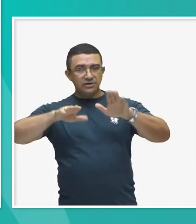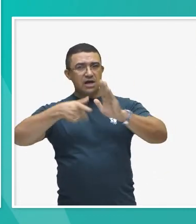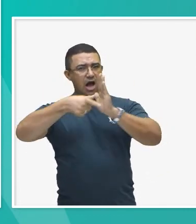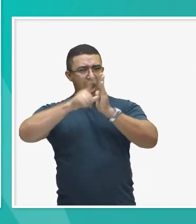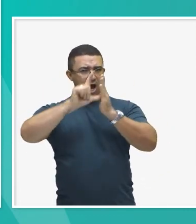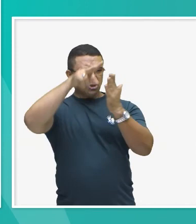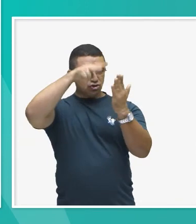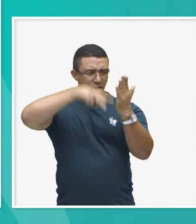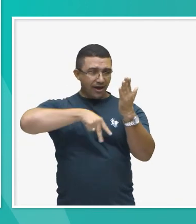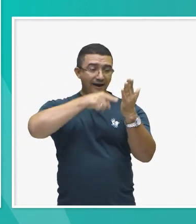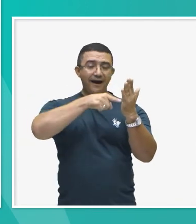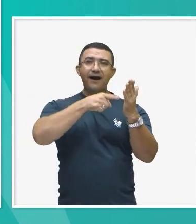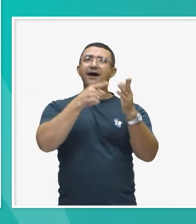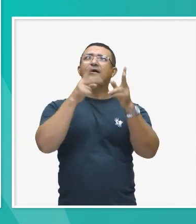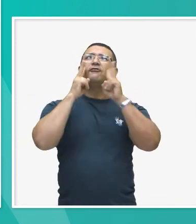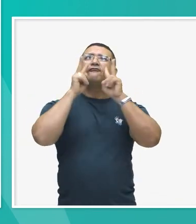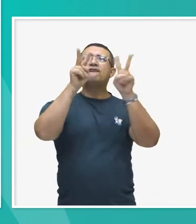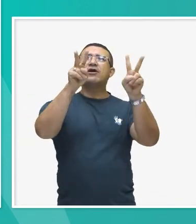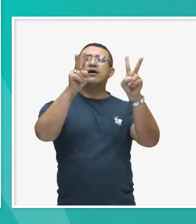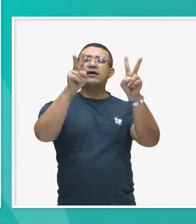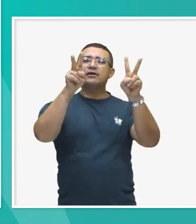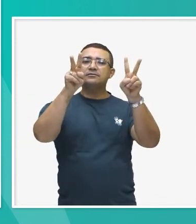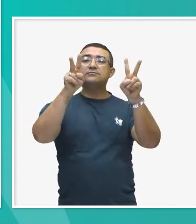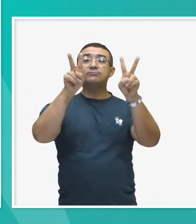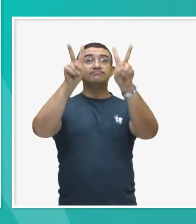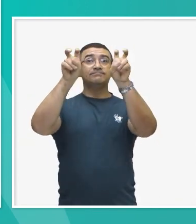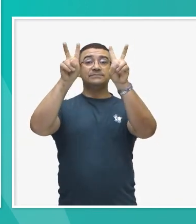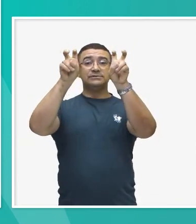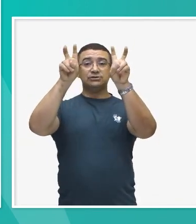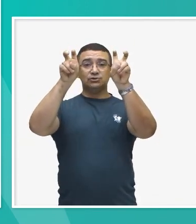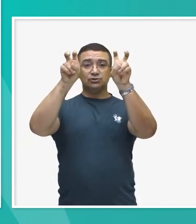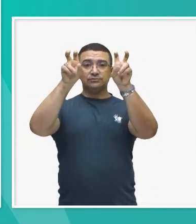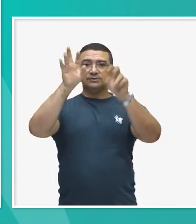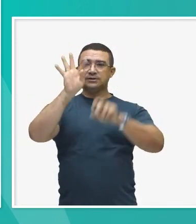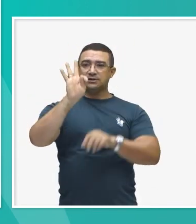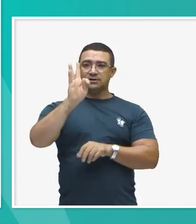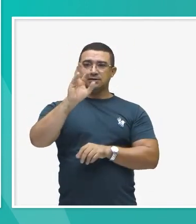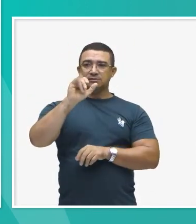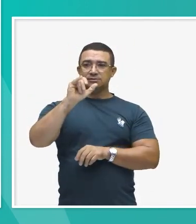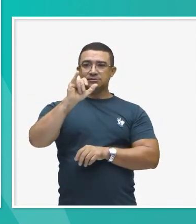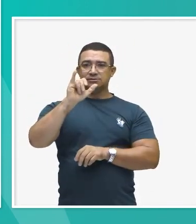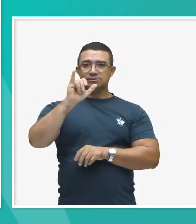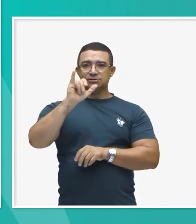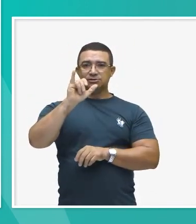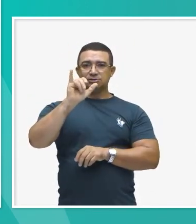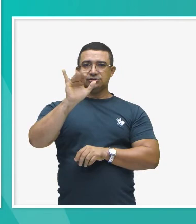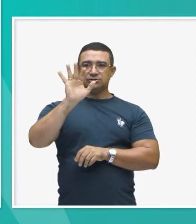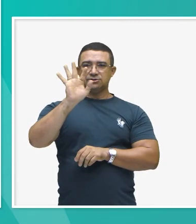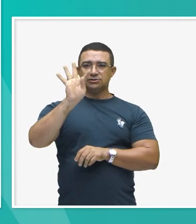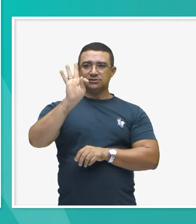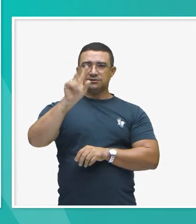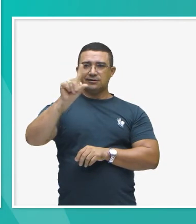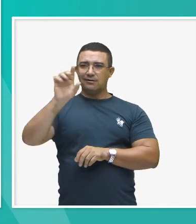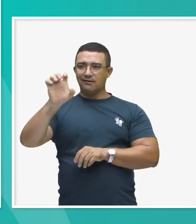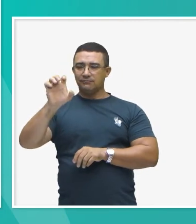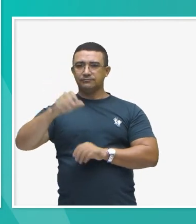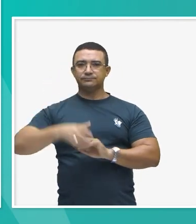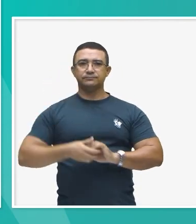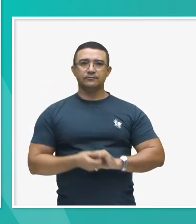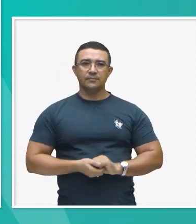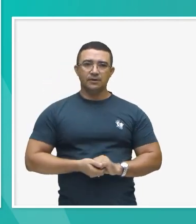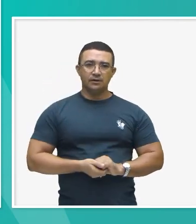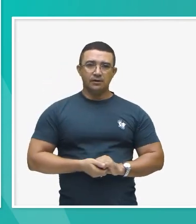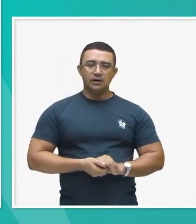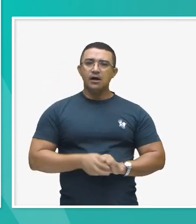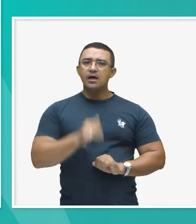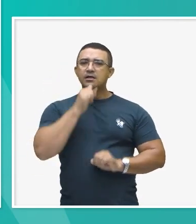antes de você ter que ler aquele texto, ok? Então, fiquem atentos ao title, ao título. Por exemplo, olha só, The Blue